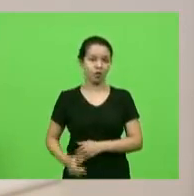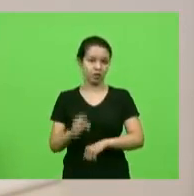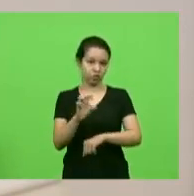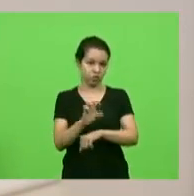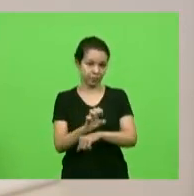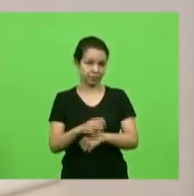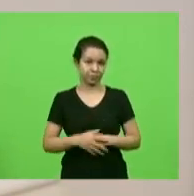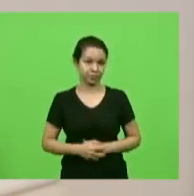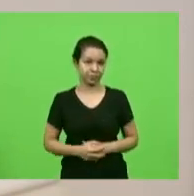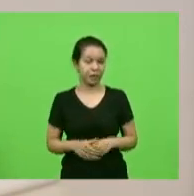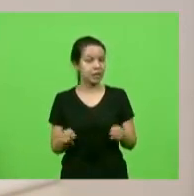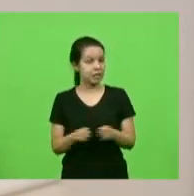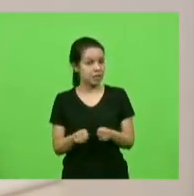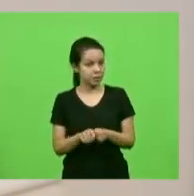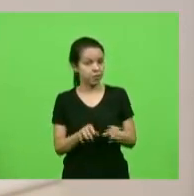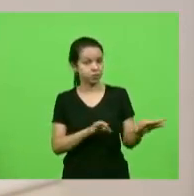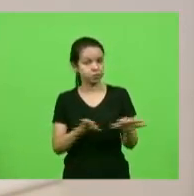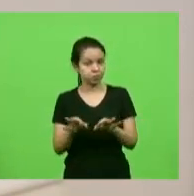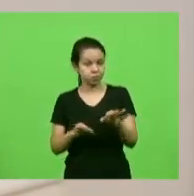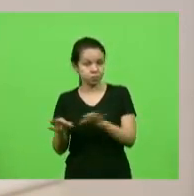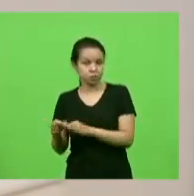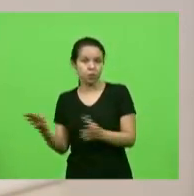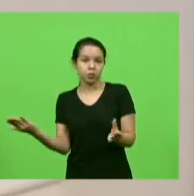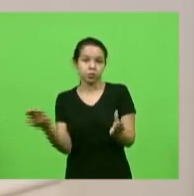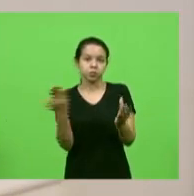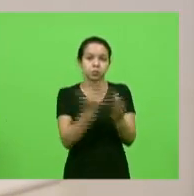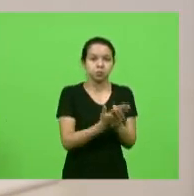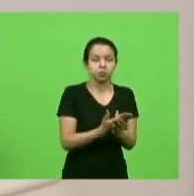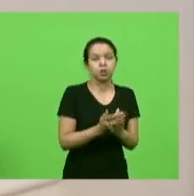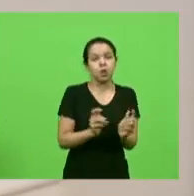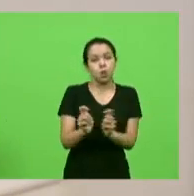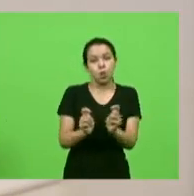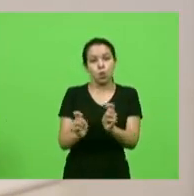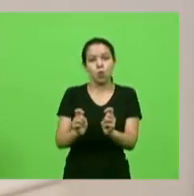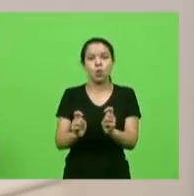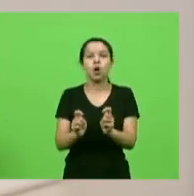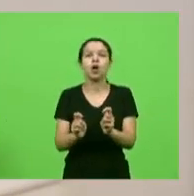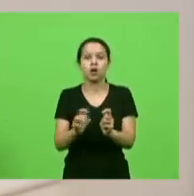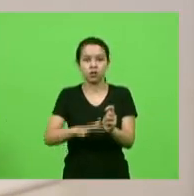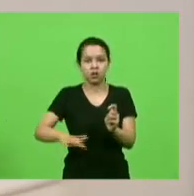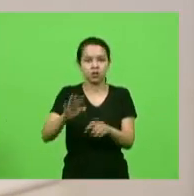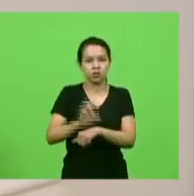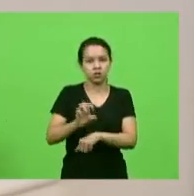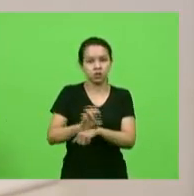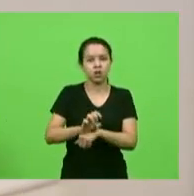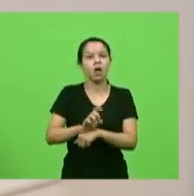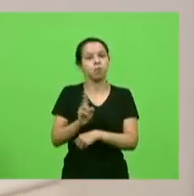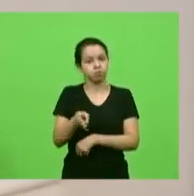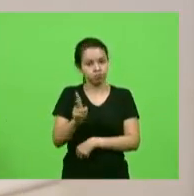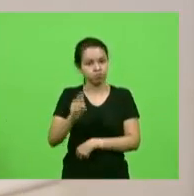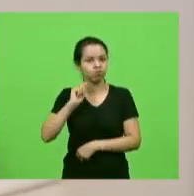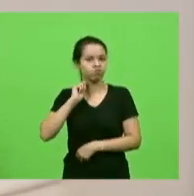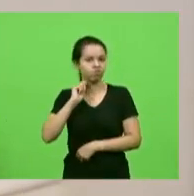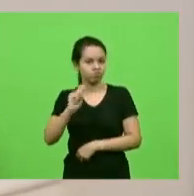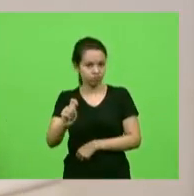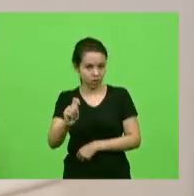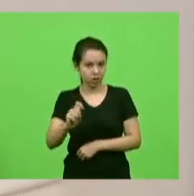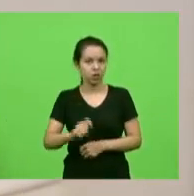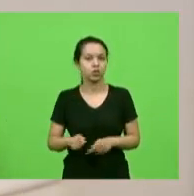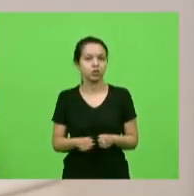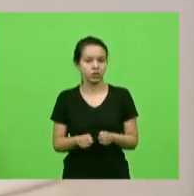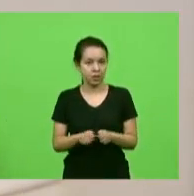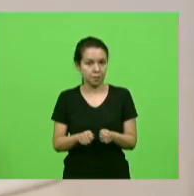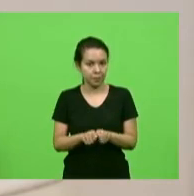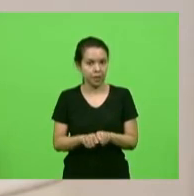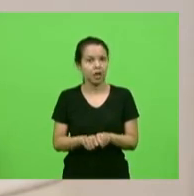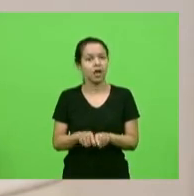instauração de processo pela Controladoria Geral do Estado ainda no mês de abril. O primeiro recomendando providências à Secretaria de Estado da Saúde